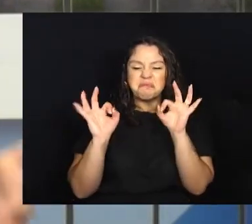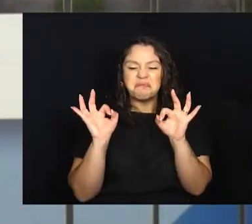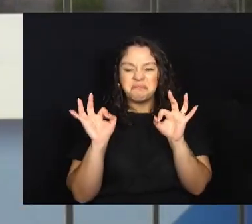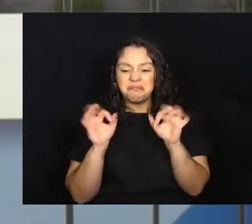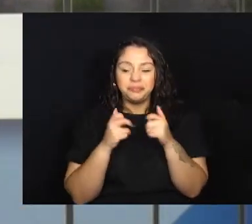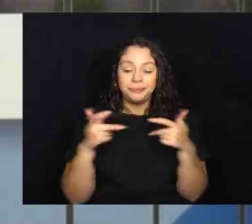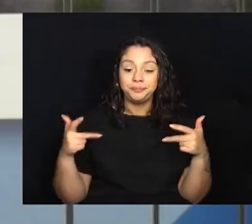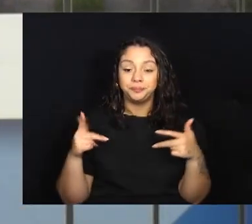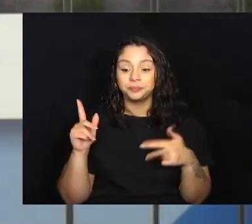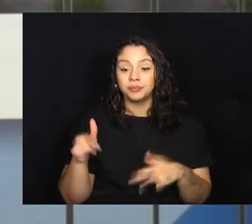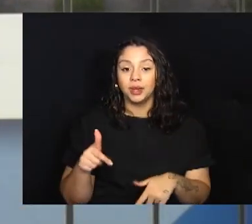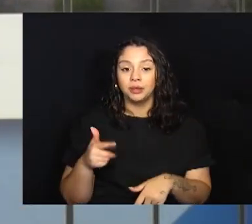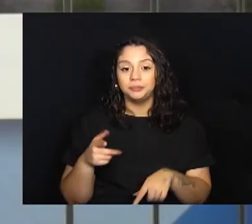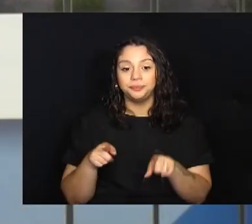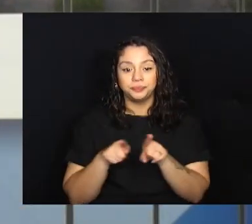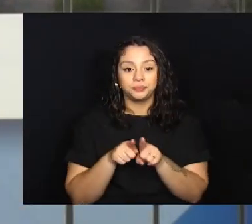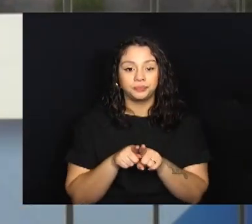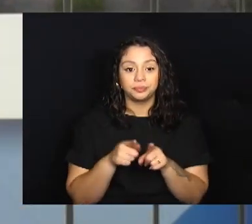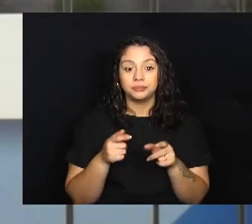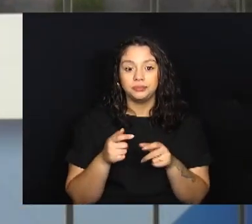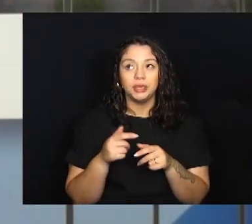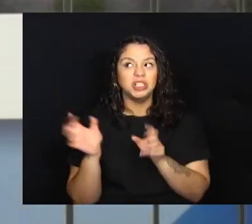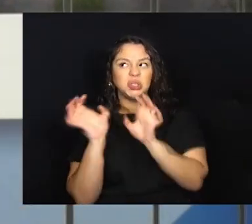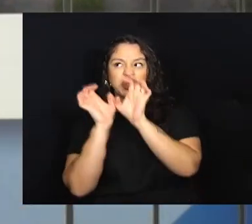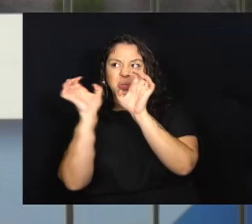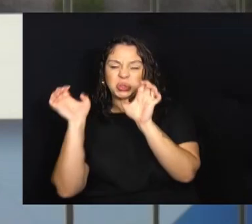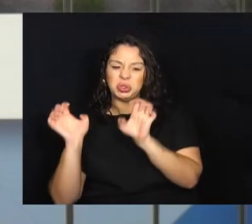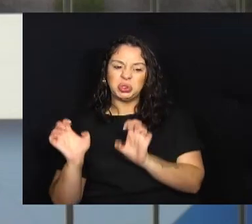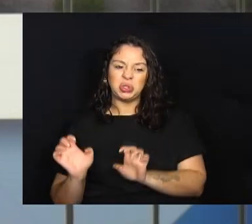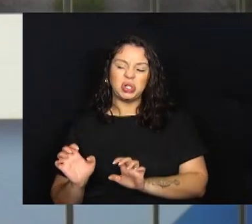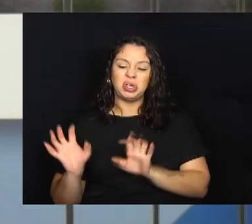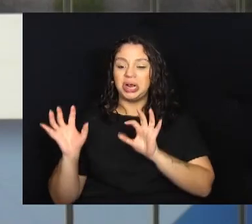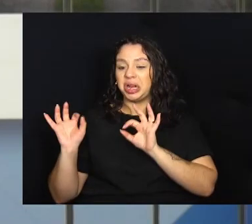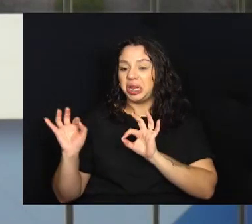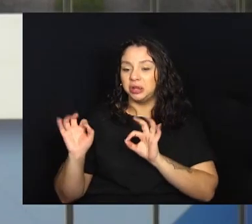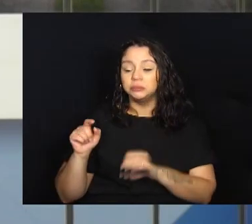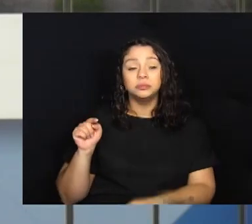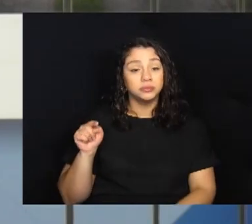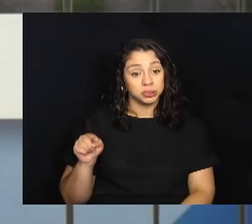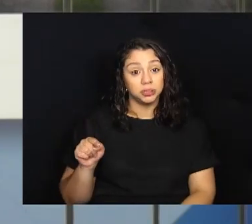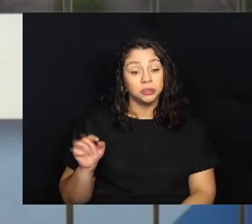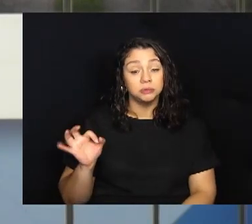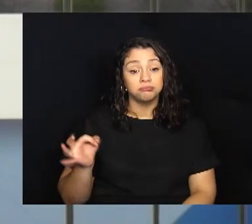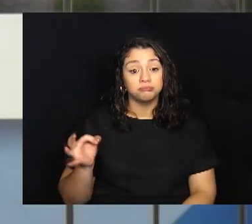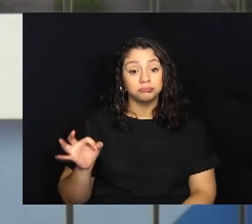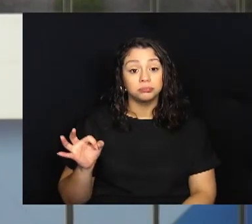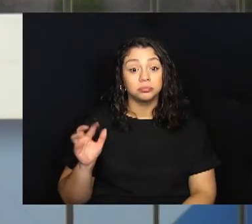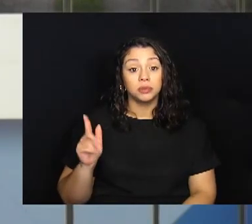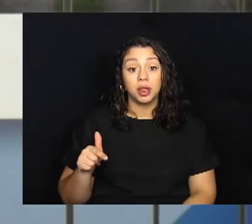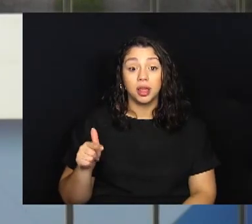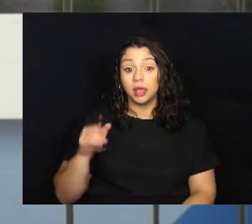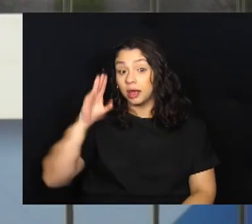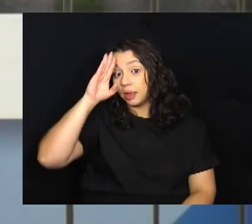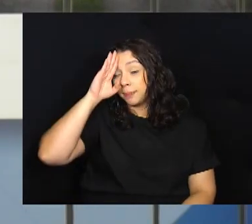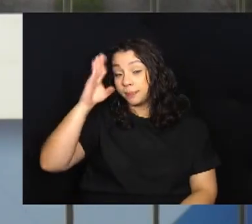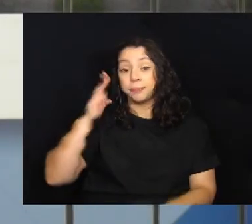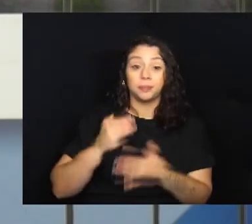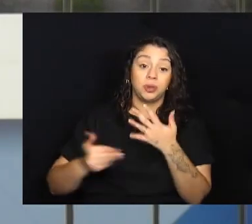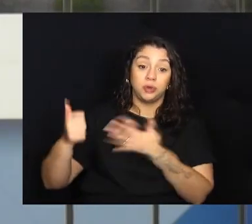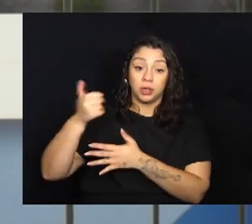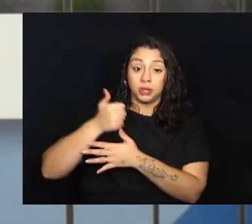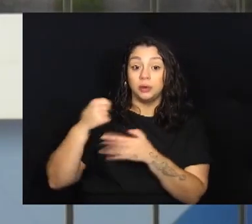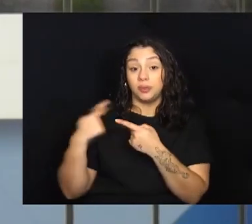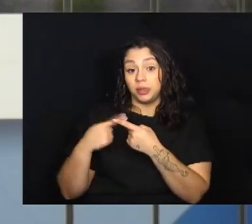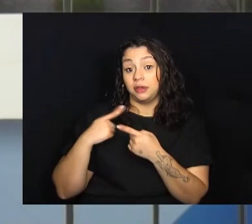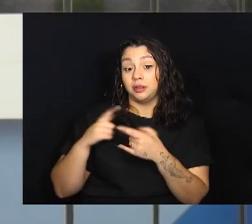né, super, sabe, aquela estrutura. Isso, assim, muitas vezes isso é priorizado, porque isso gera